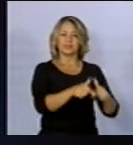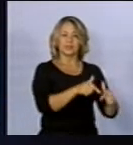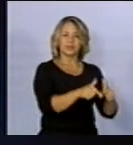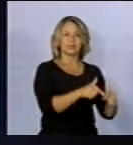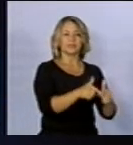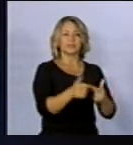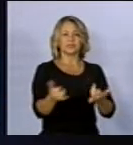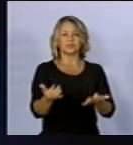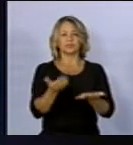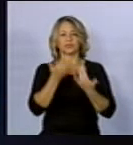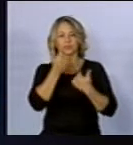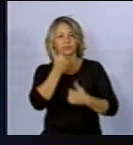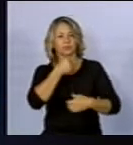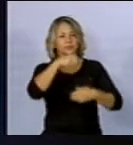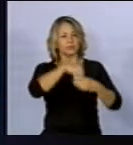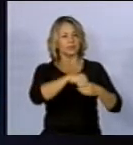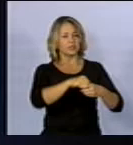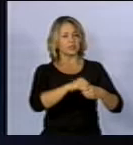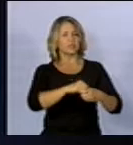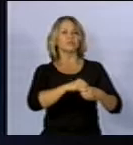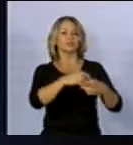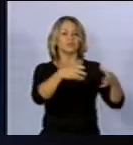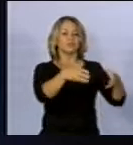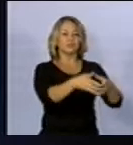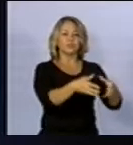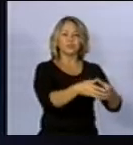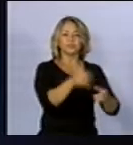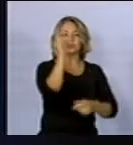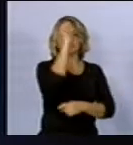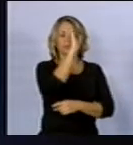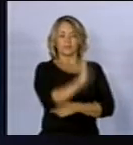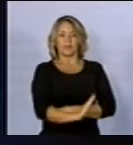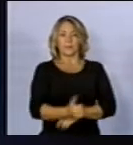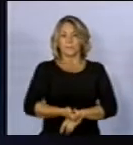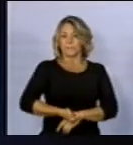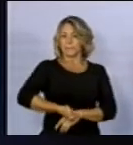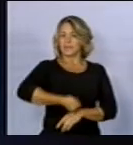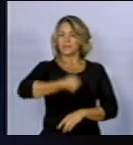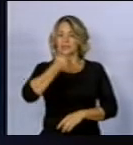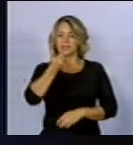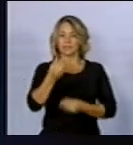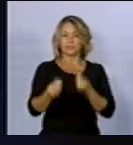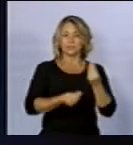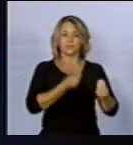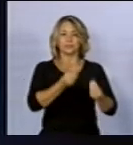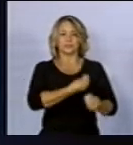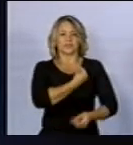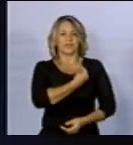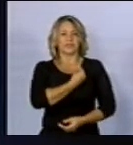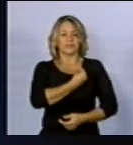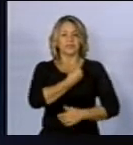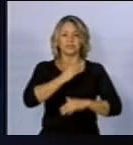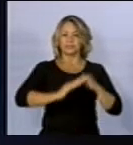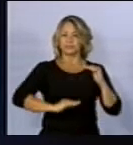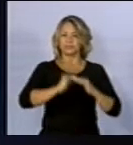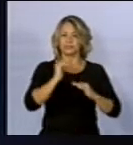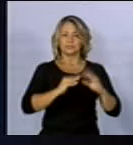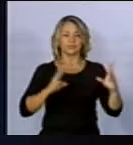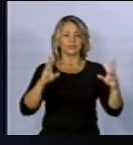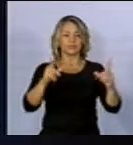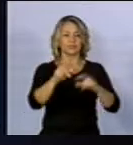consumo no mercado brasileiro melhorando assim as condições de vida de toda a